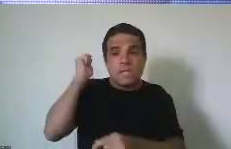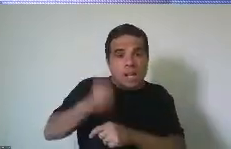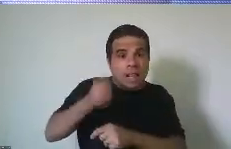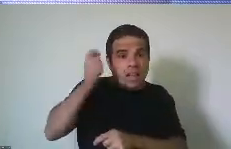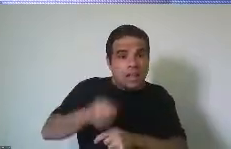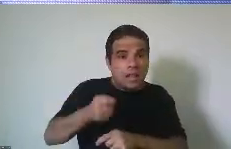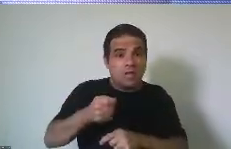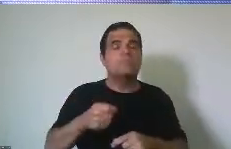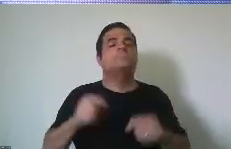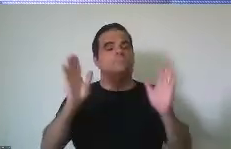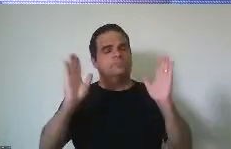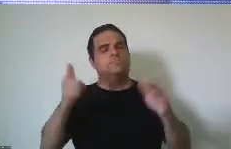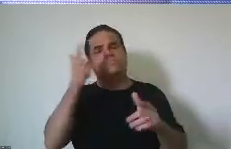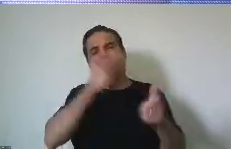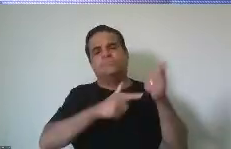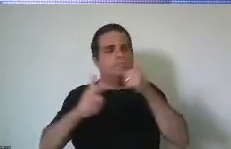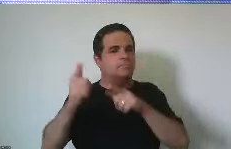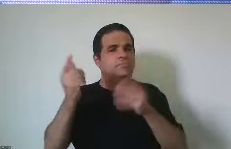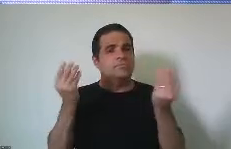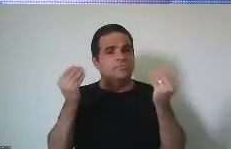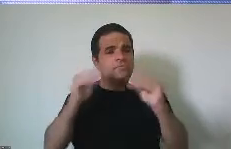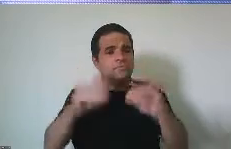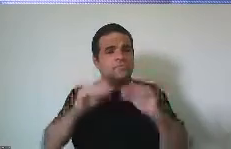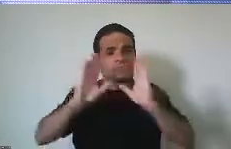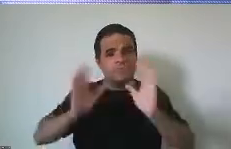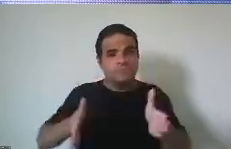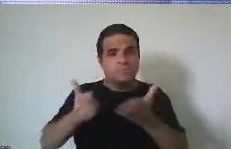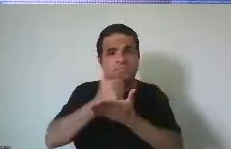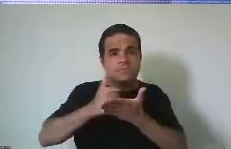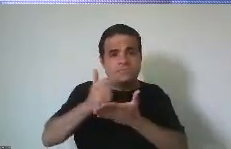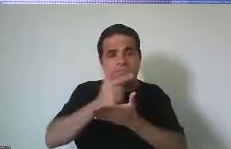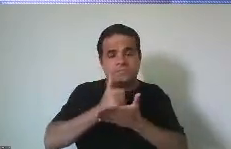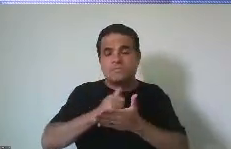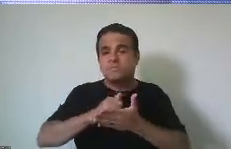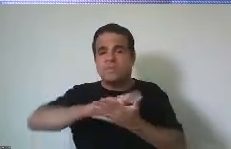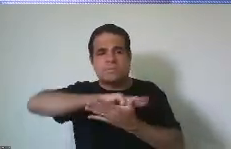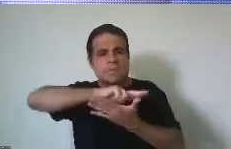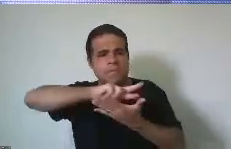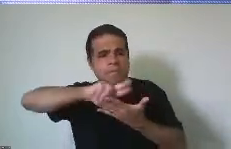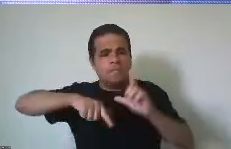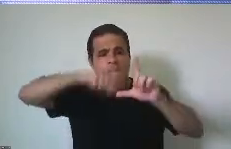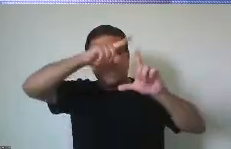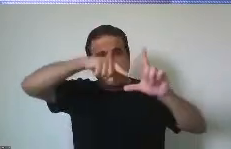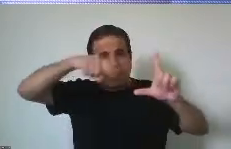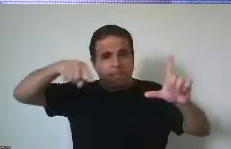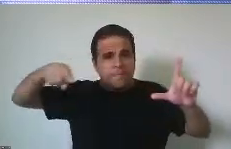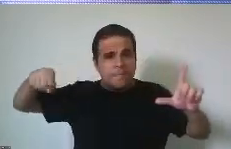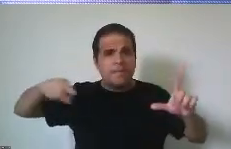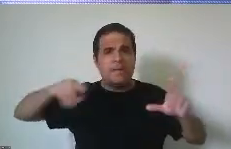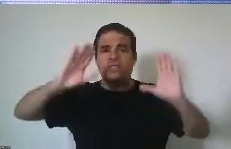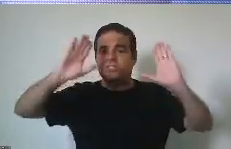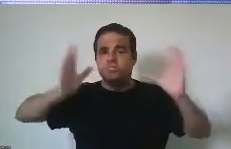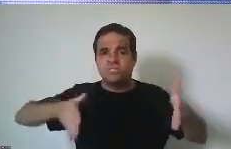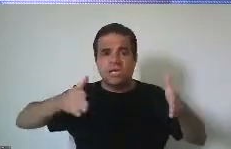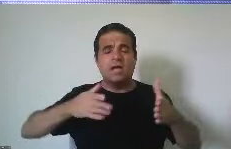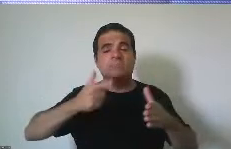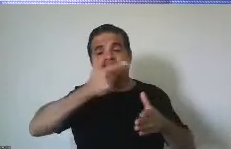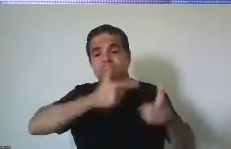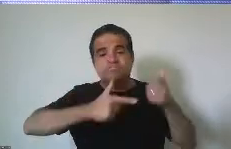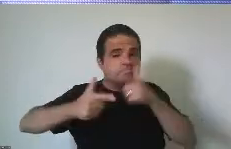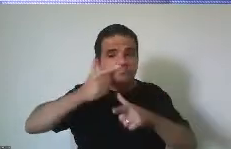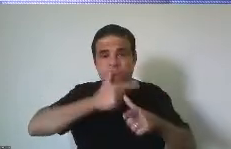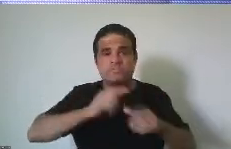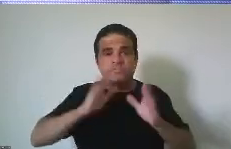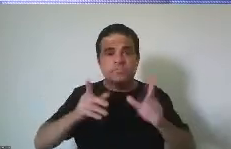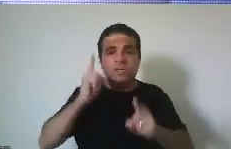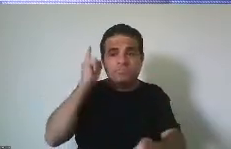junho implementamos o dissênio de dar muito foi aquele sofá Onde nós Já